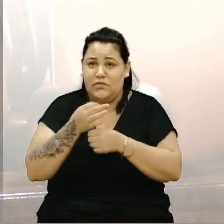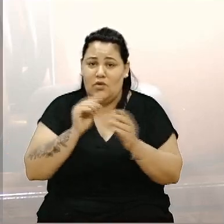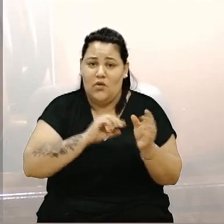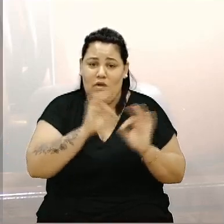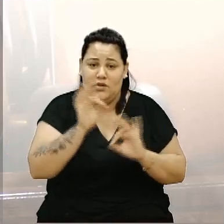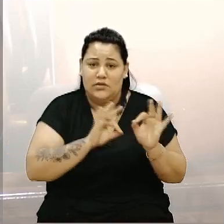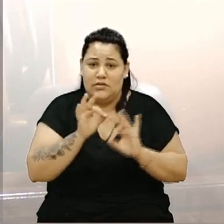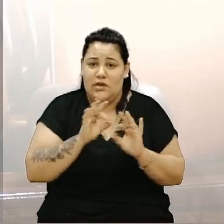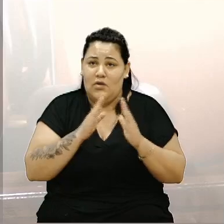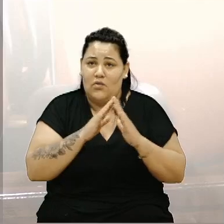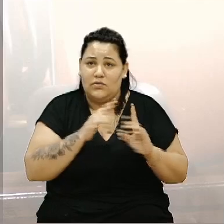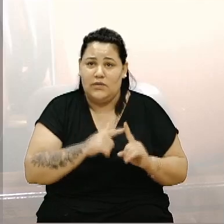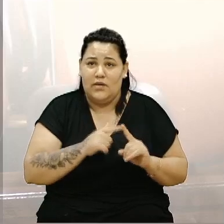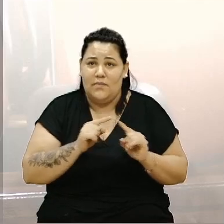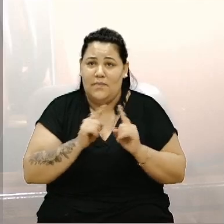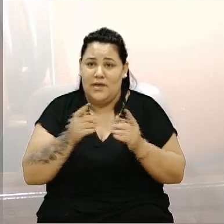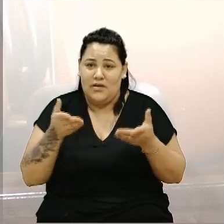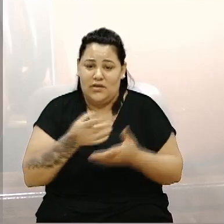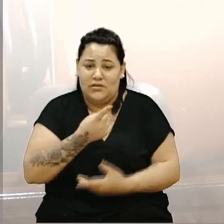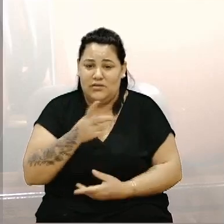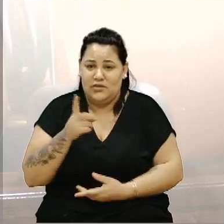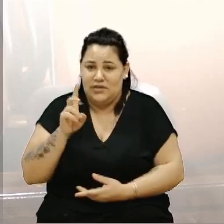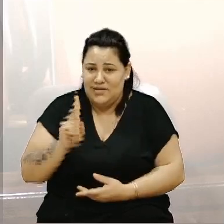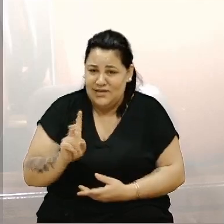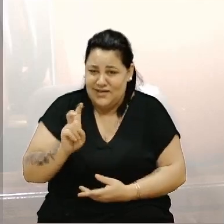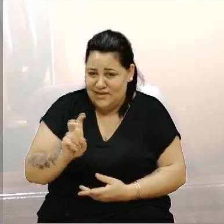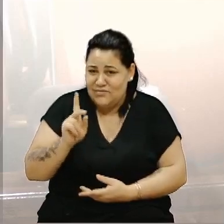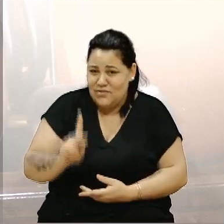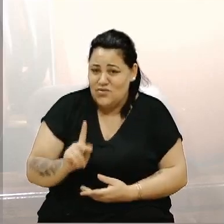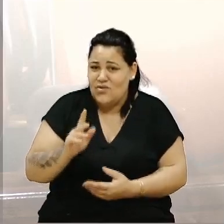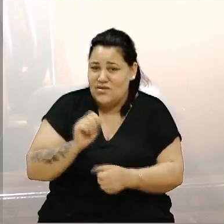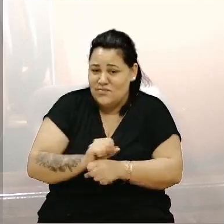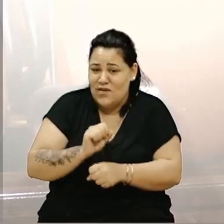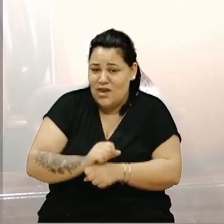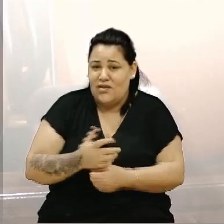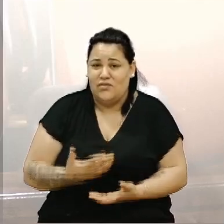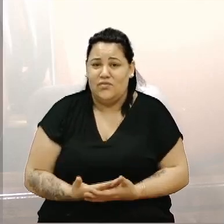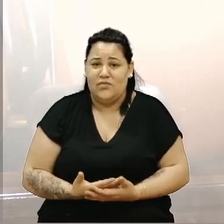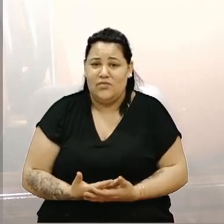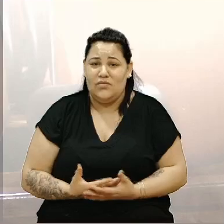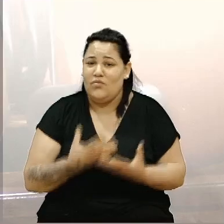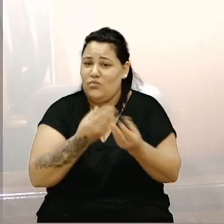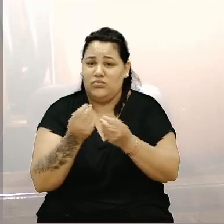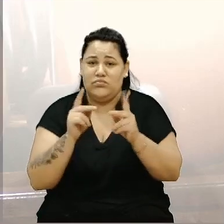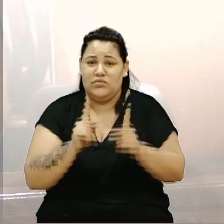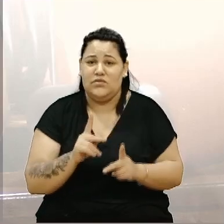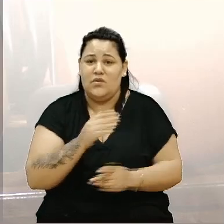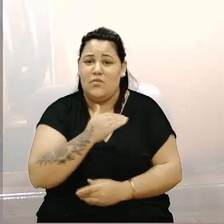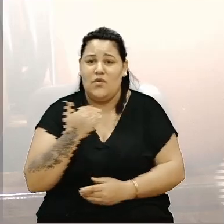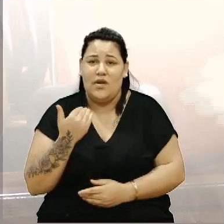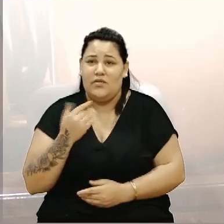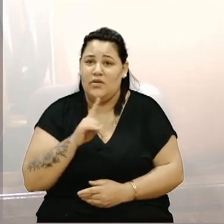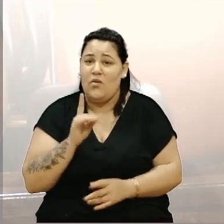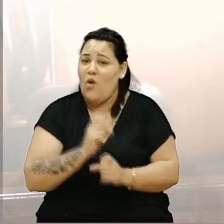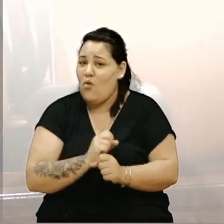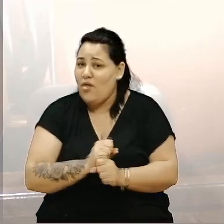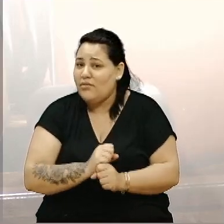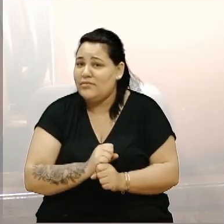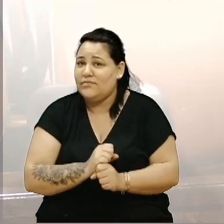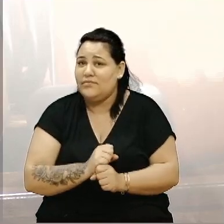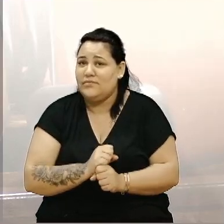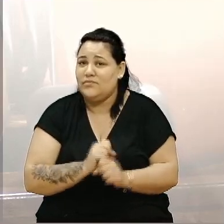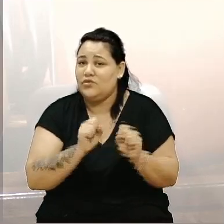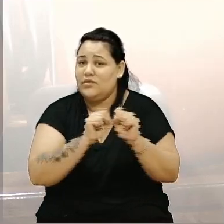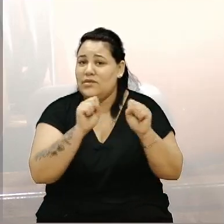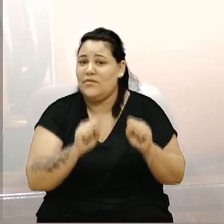campanha. Agora 115 pessoas. Uma parte. Quantas dessas pessoas estão vindo a óbito e não estão sendo contabilizadas aí no sistema